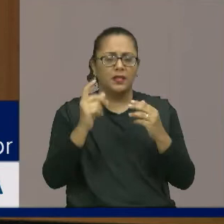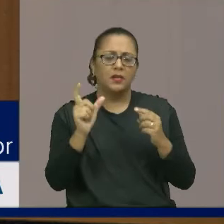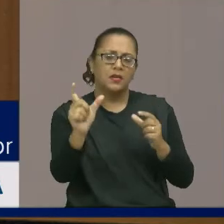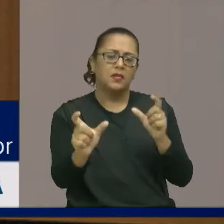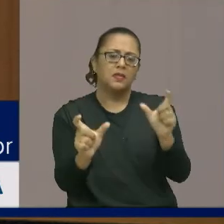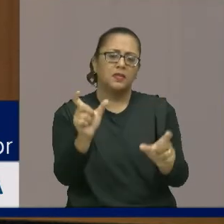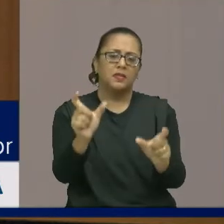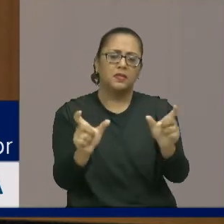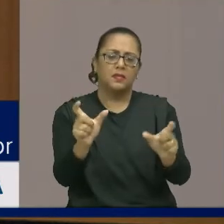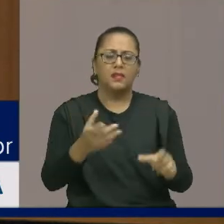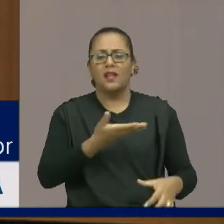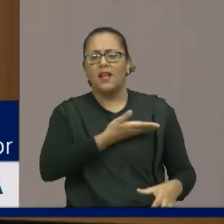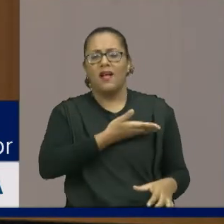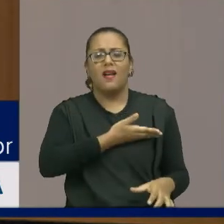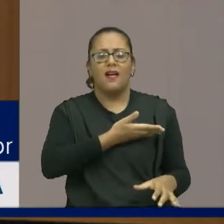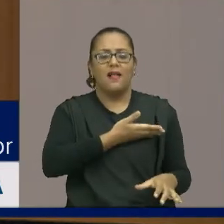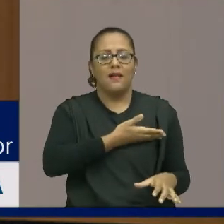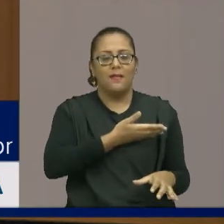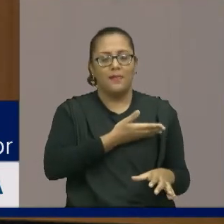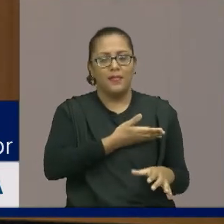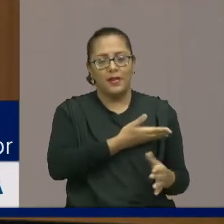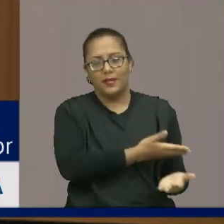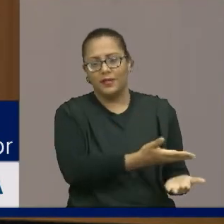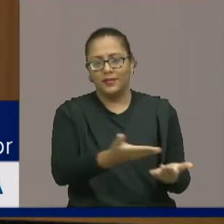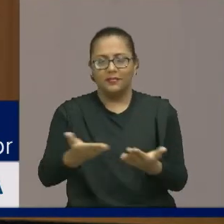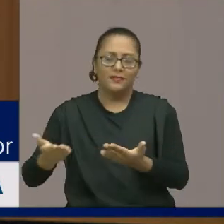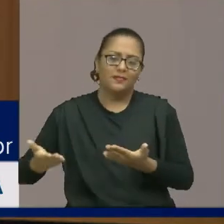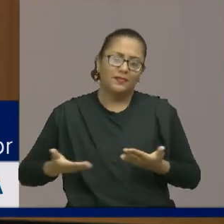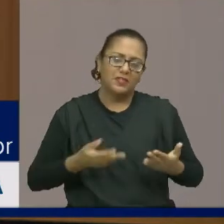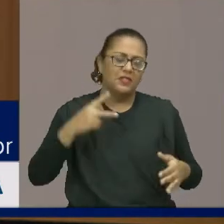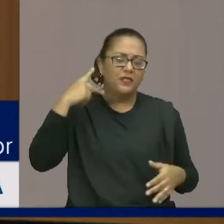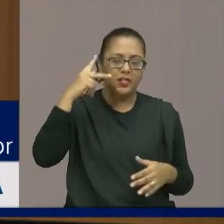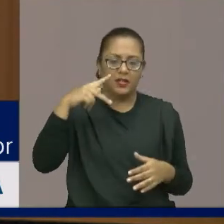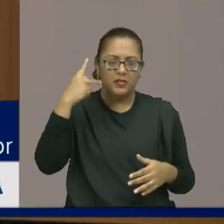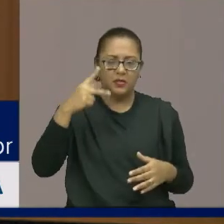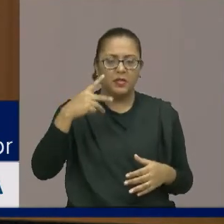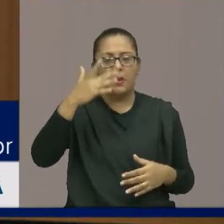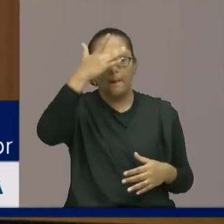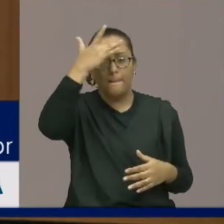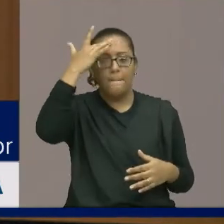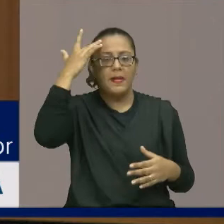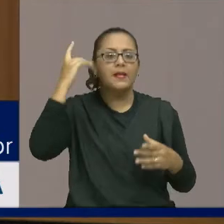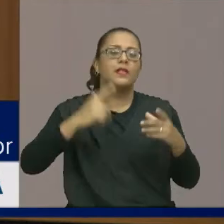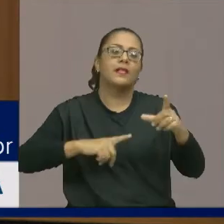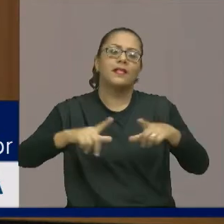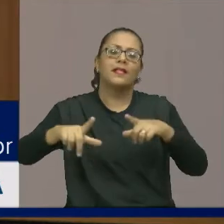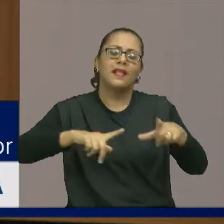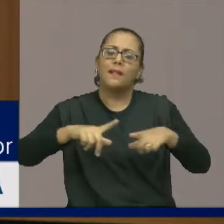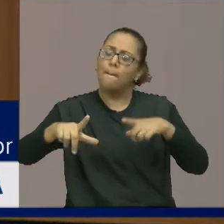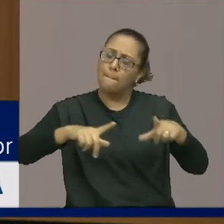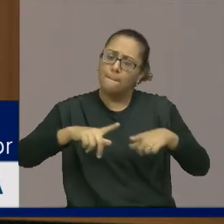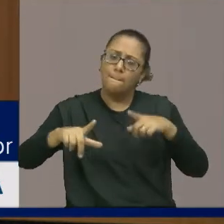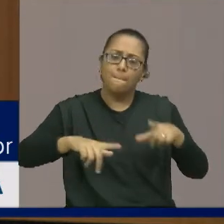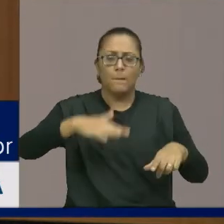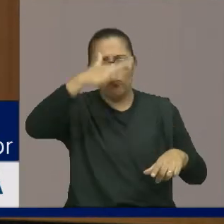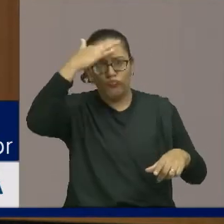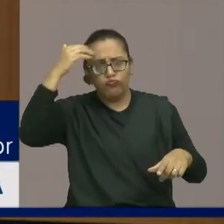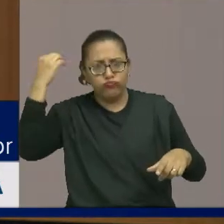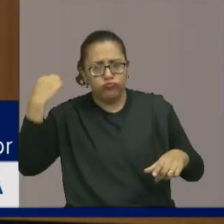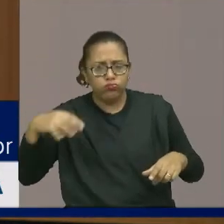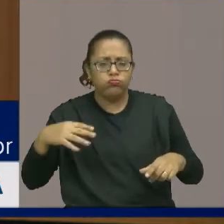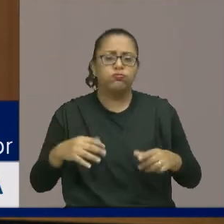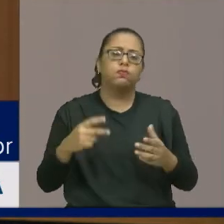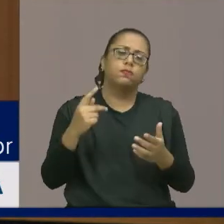nessa casa, os vereadores em geral, são pessoas que trabalham muito, como disse aqui, abdicam da sua